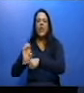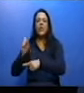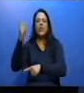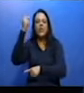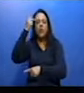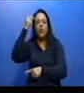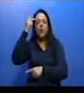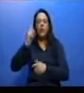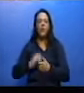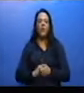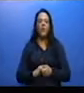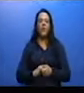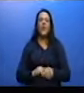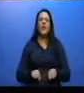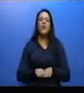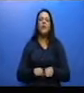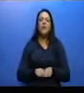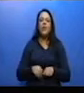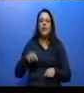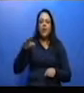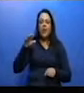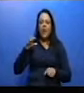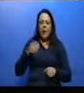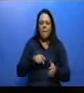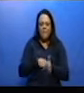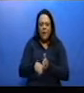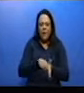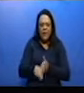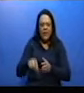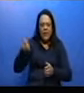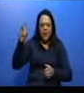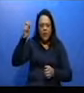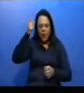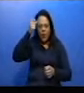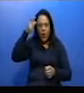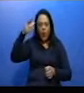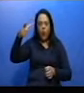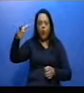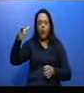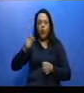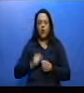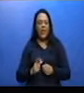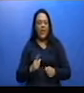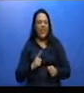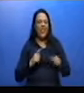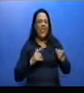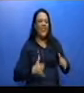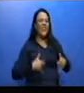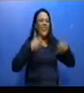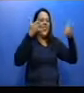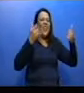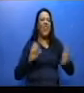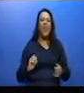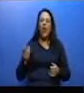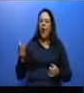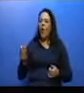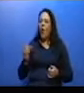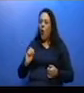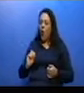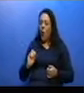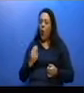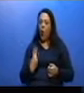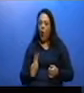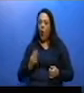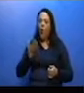E os aspectos culturais? Tem alguma festa ou comida que representa o estado? Será que a gente entra aqui, ó?